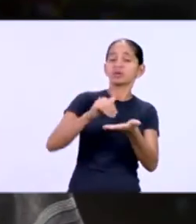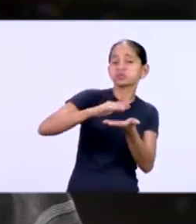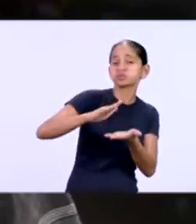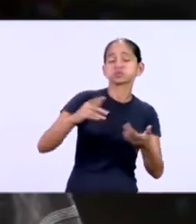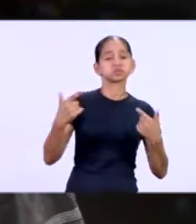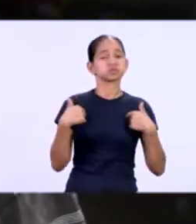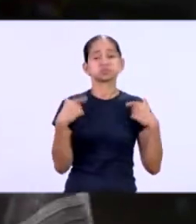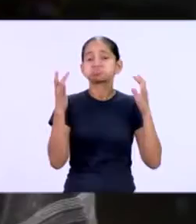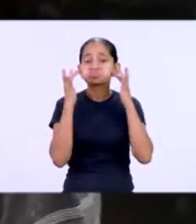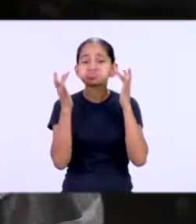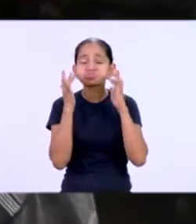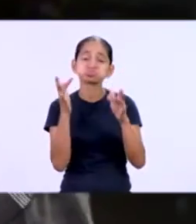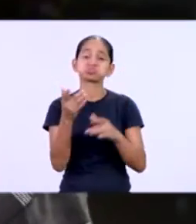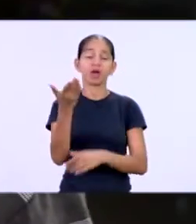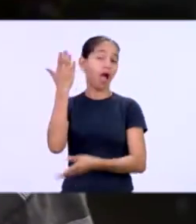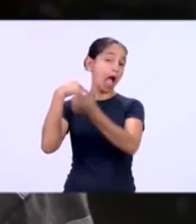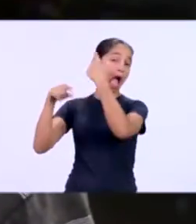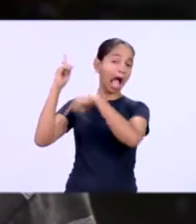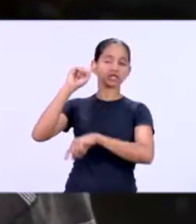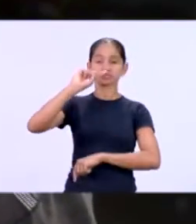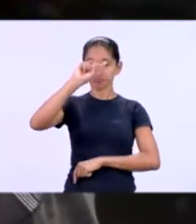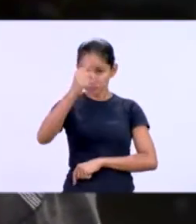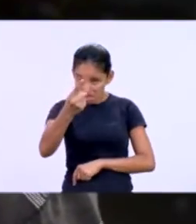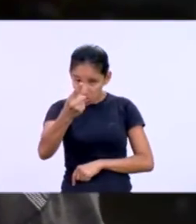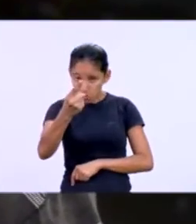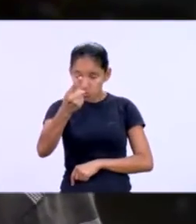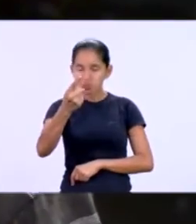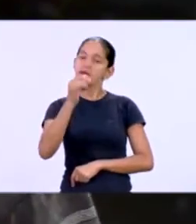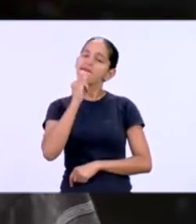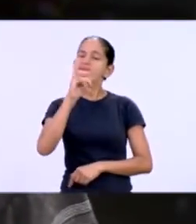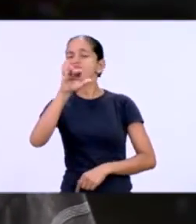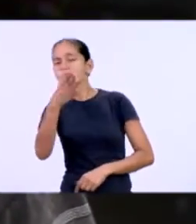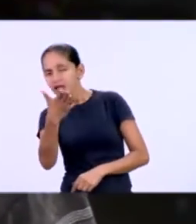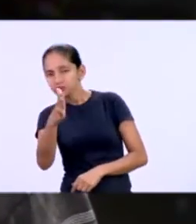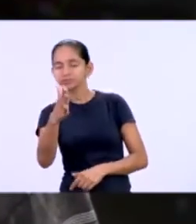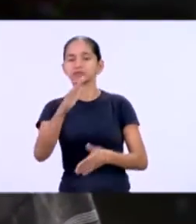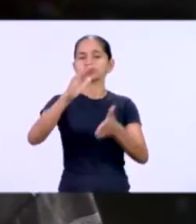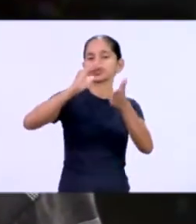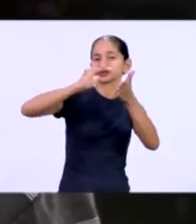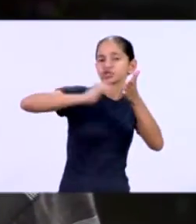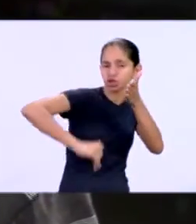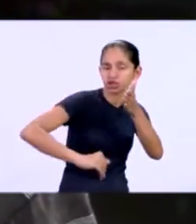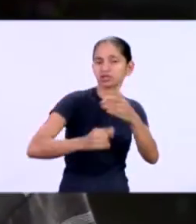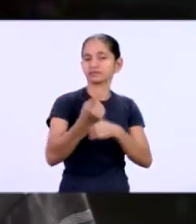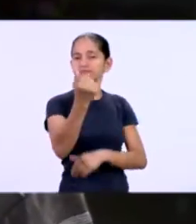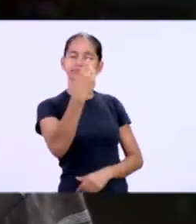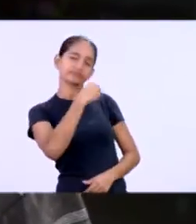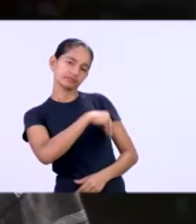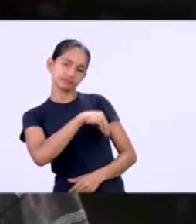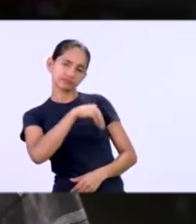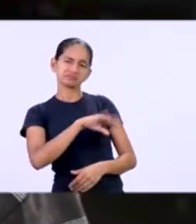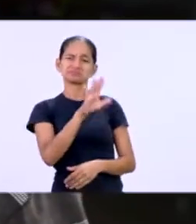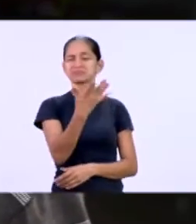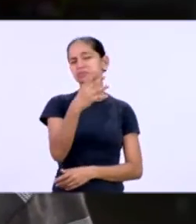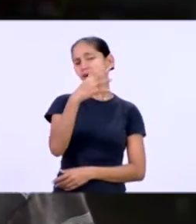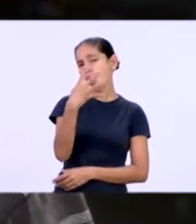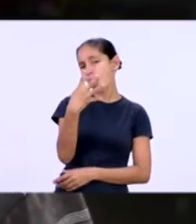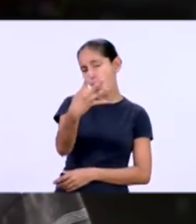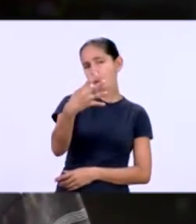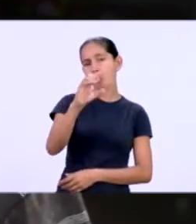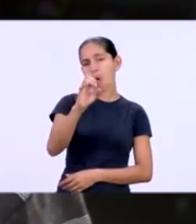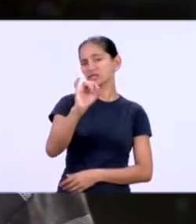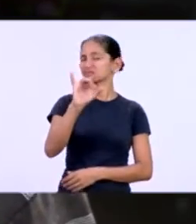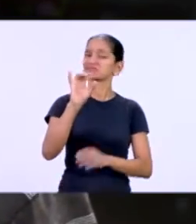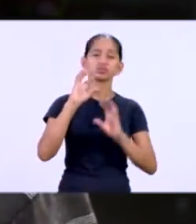estava empregado, mais ou menos, se eu ganho R$1.000, R$1.300 por mês, eu acho que é uns R$400, eu acho que vai